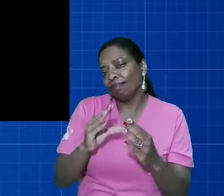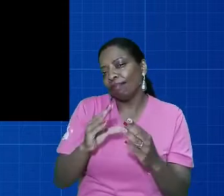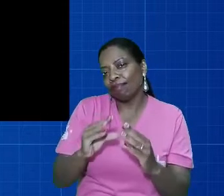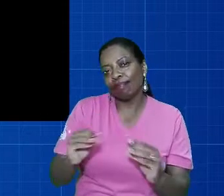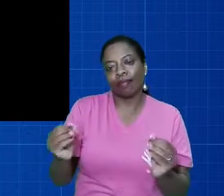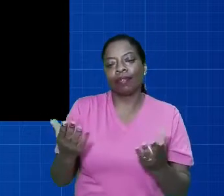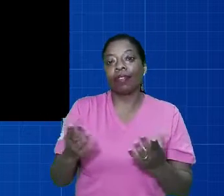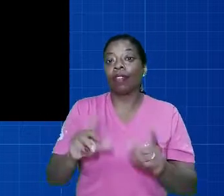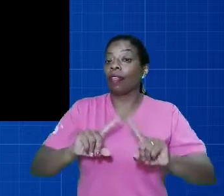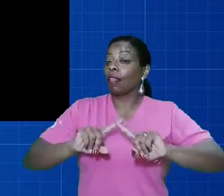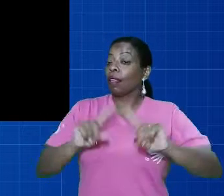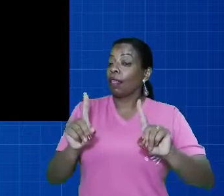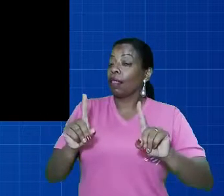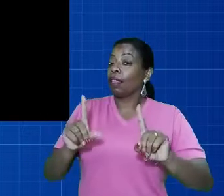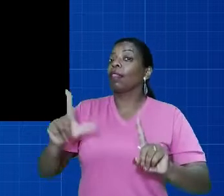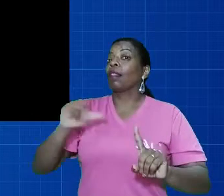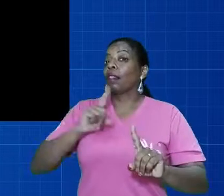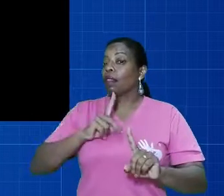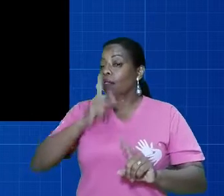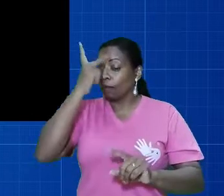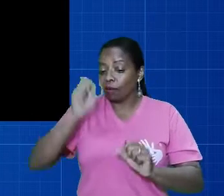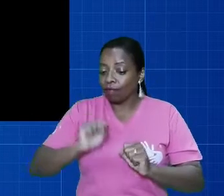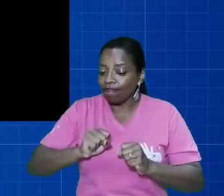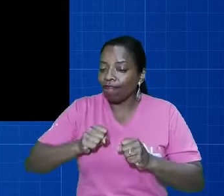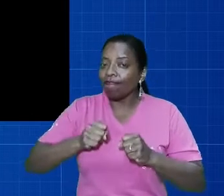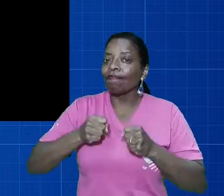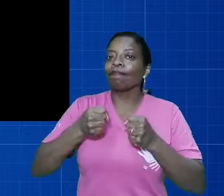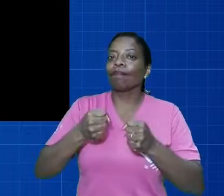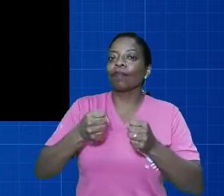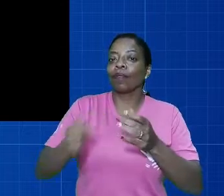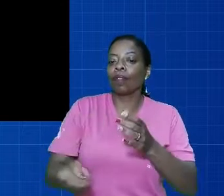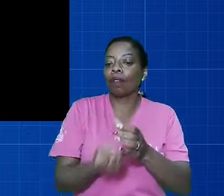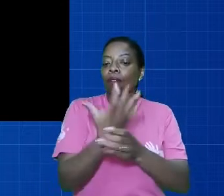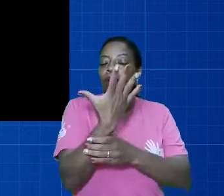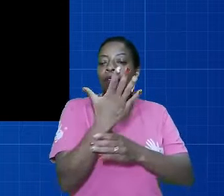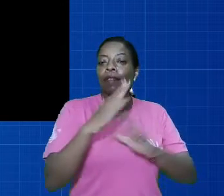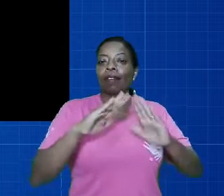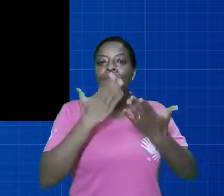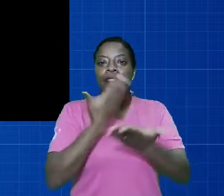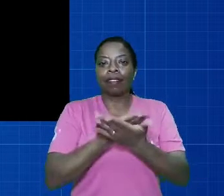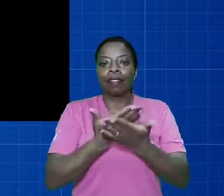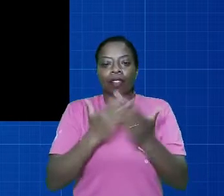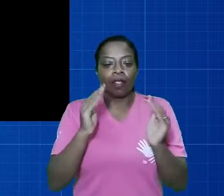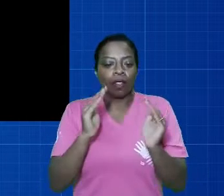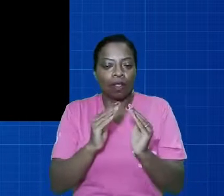esse espaço, né, da escolinha como um espaço extracurricular.